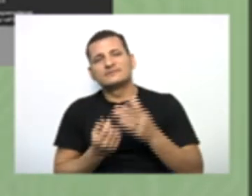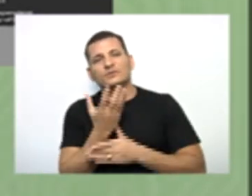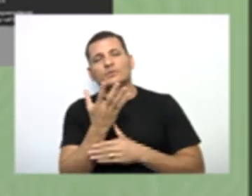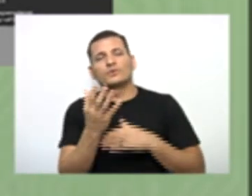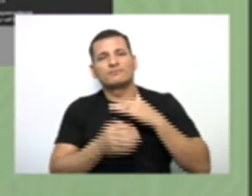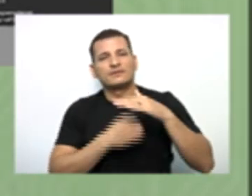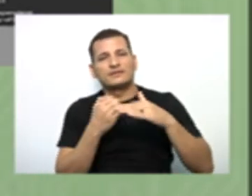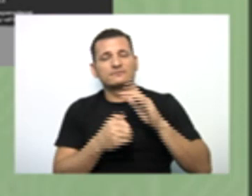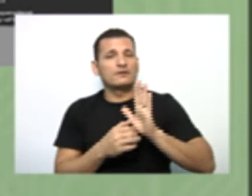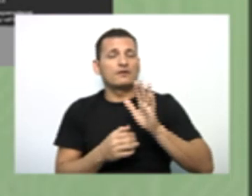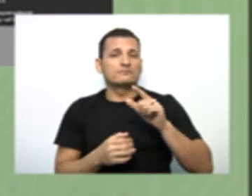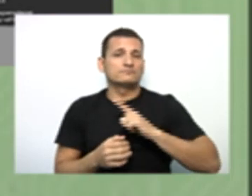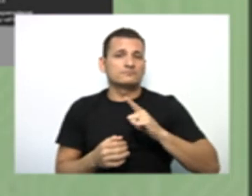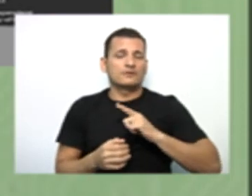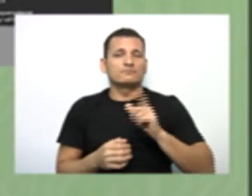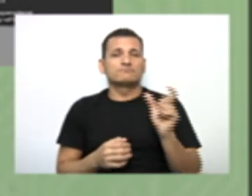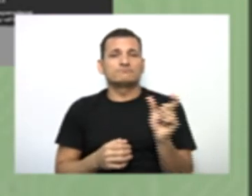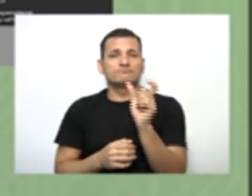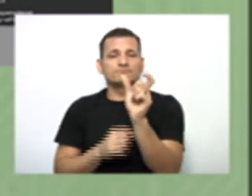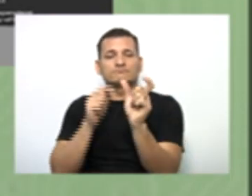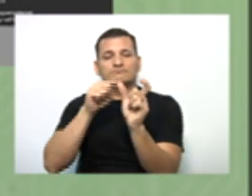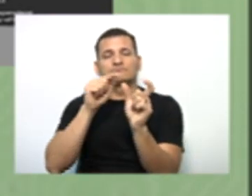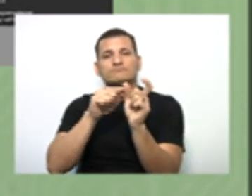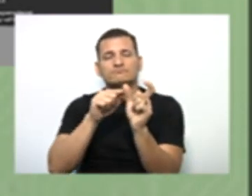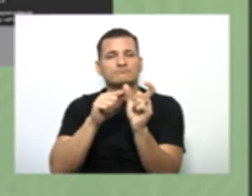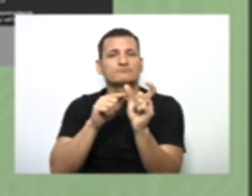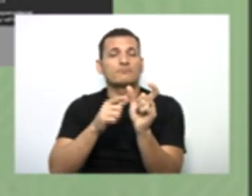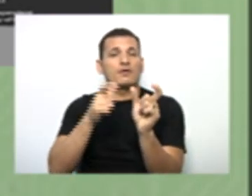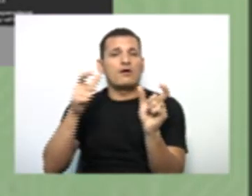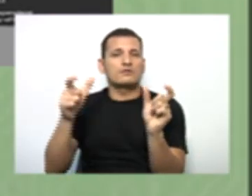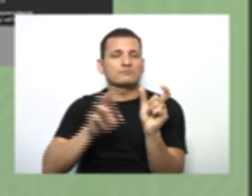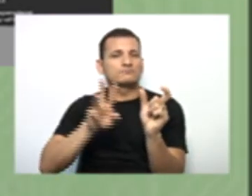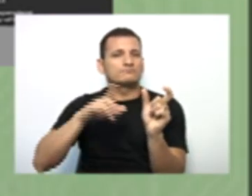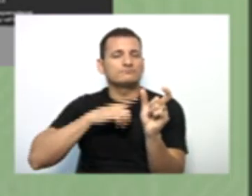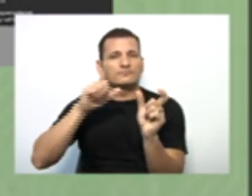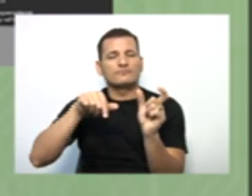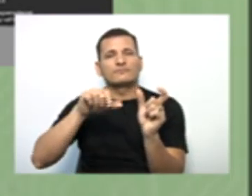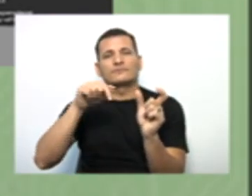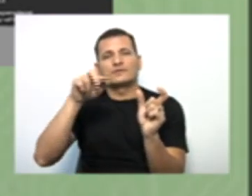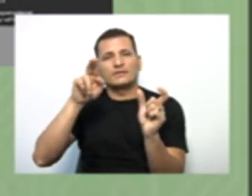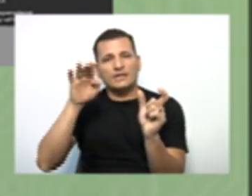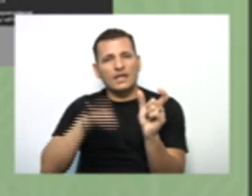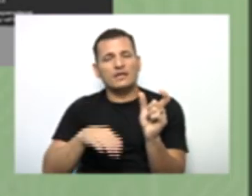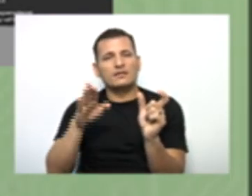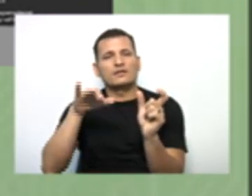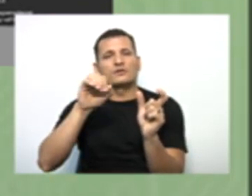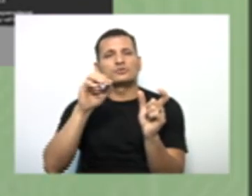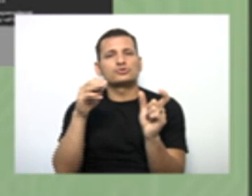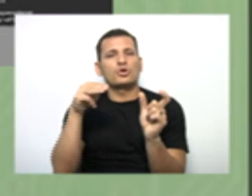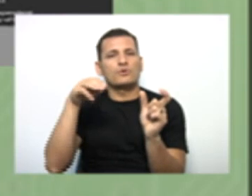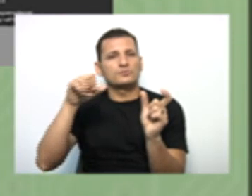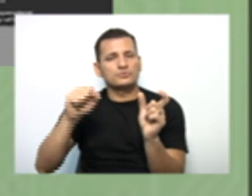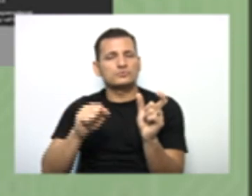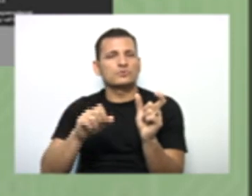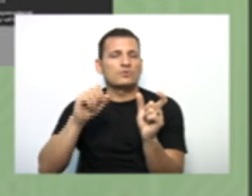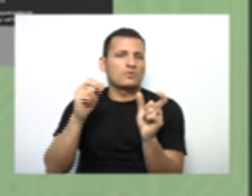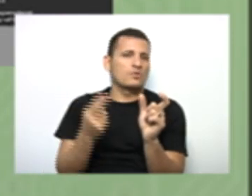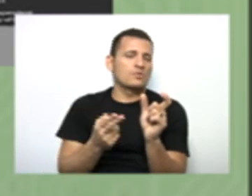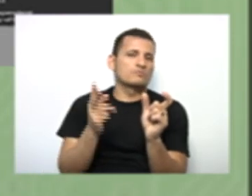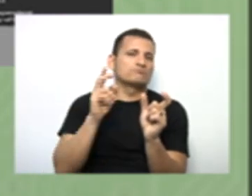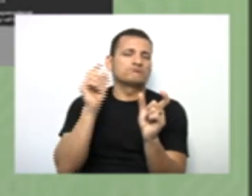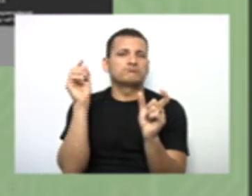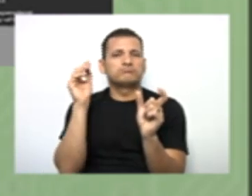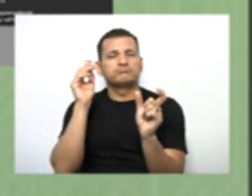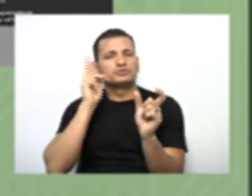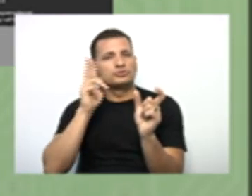inicial. Para isso existe o menu, que a maioria dos sites coloca, que é o menu Quem Somos, ou História